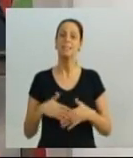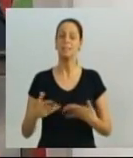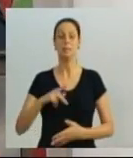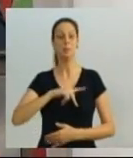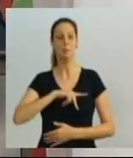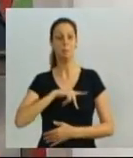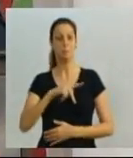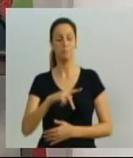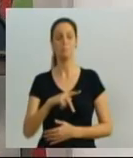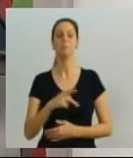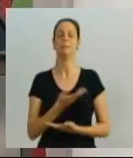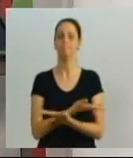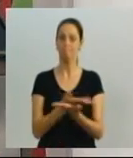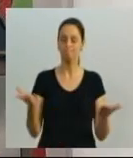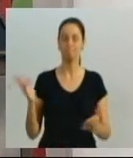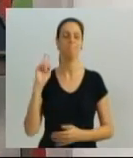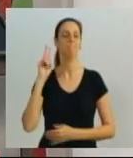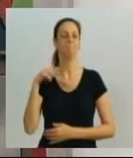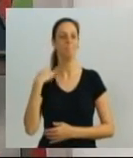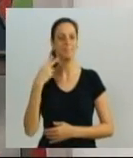Presidente, nobres vereadores,